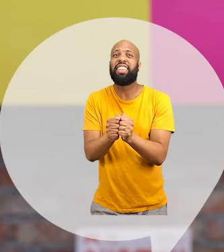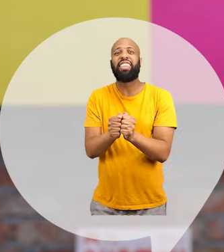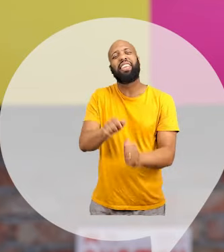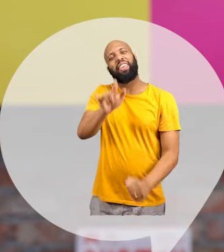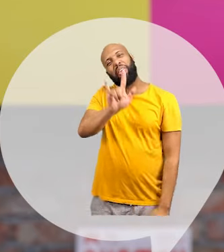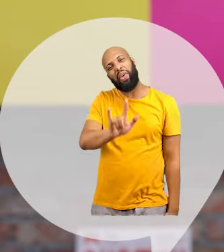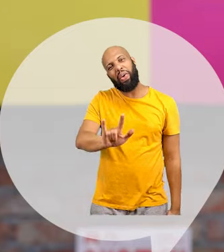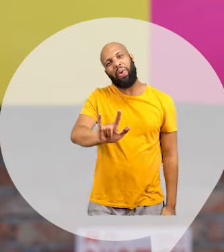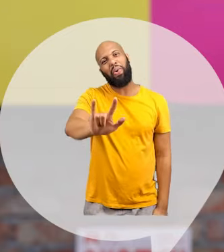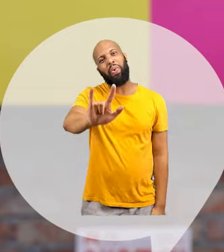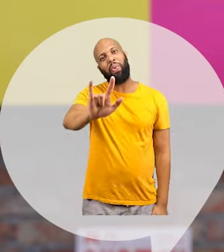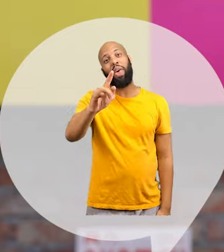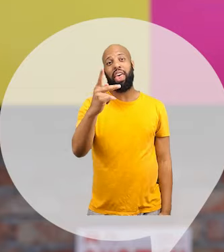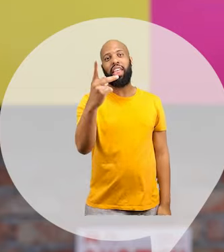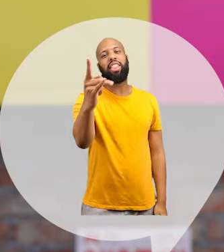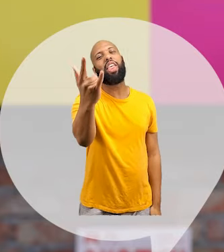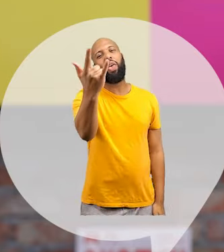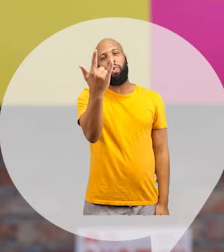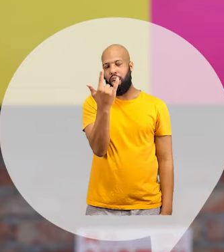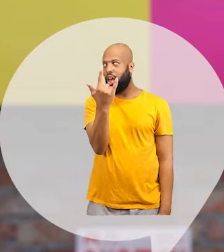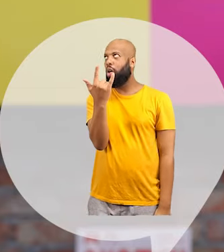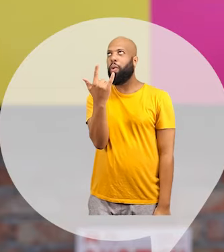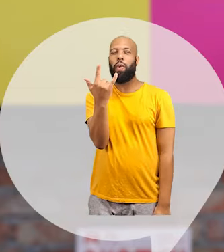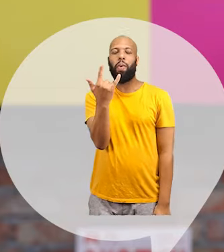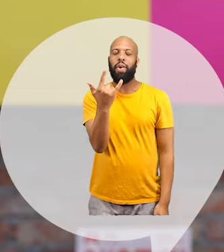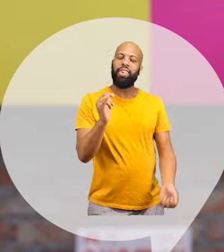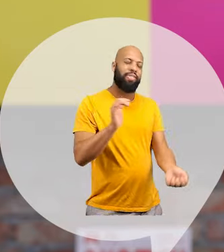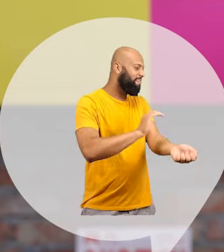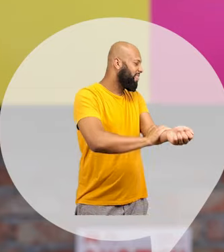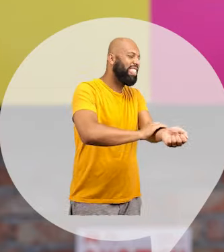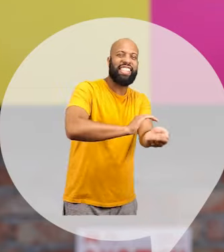porque eu te amo seu amor viciar